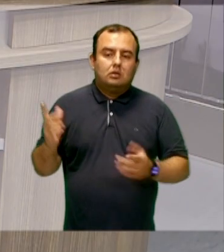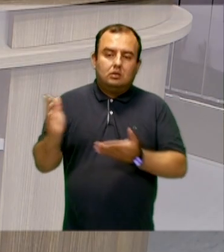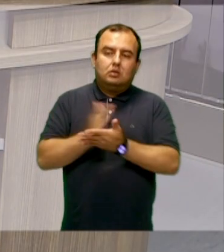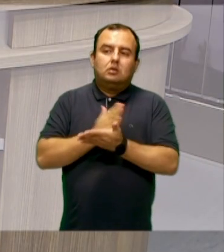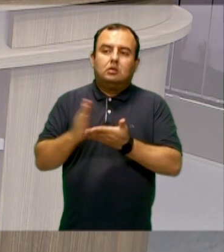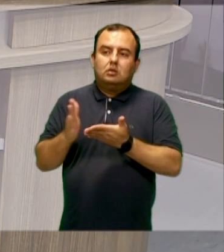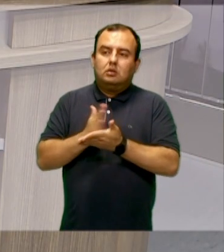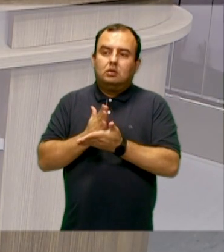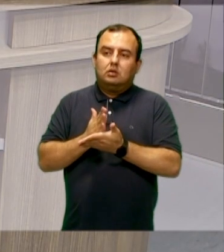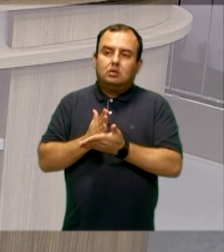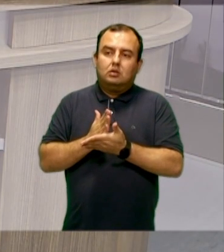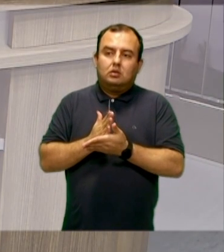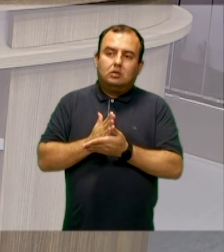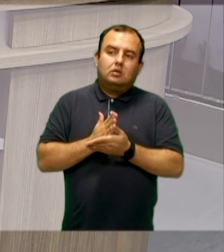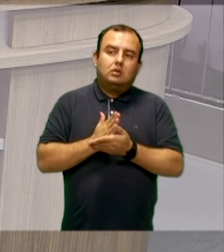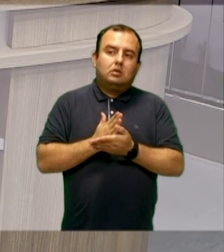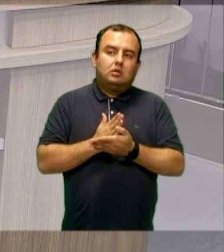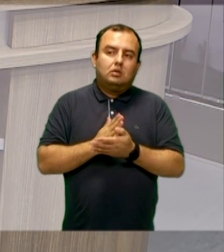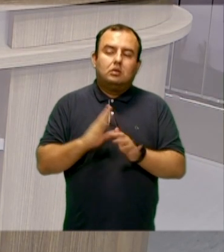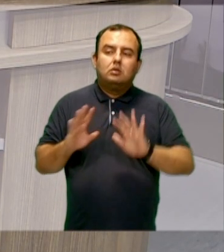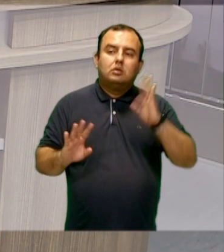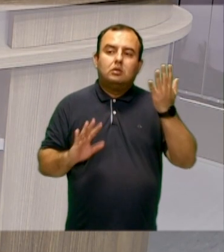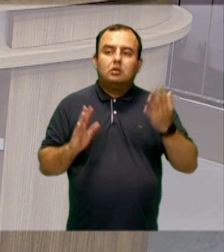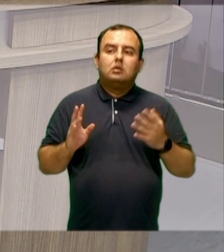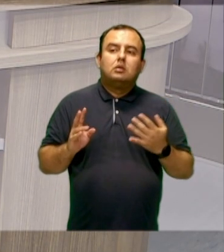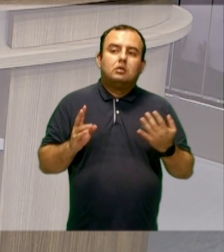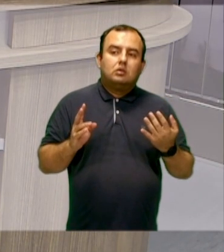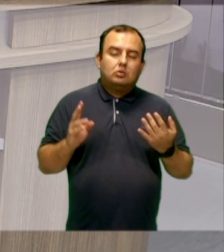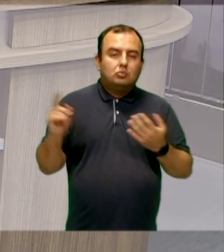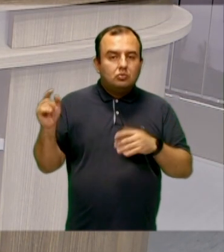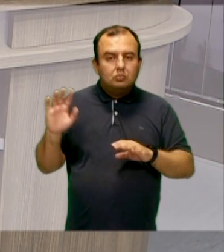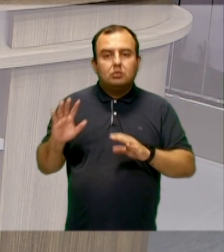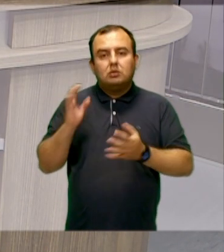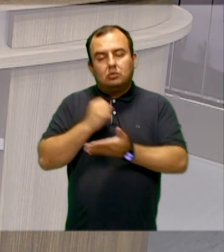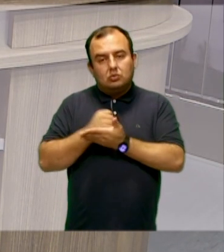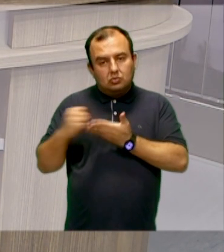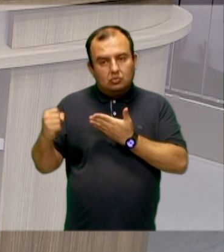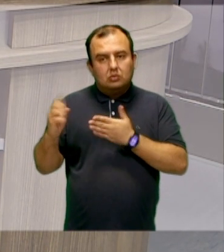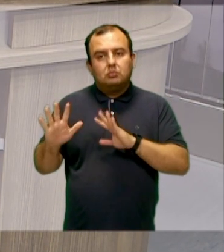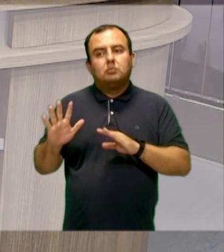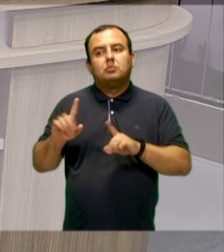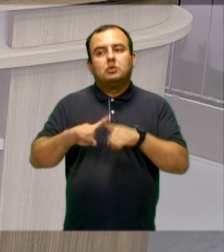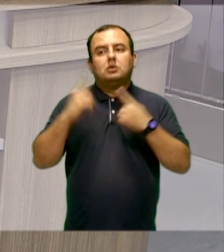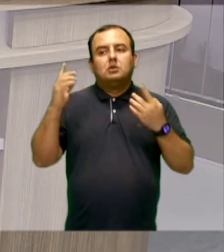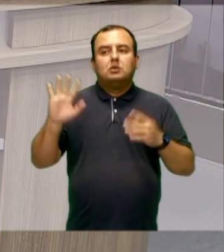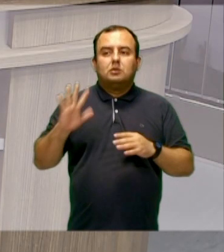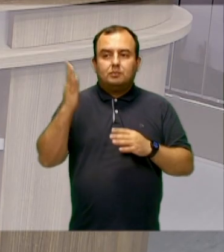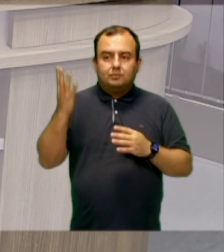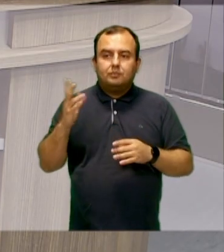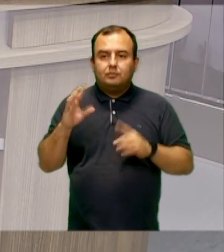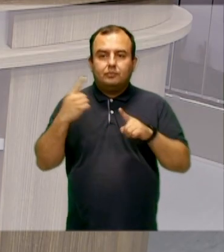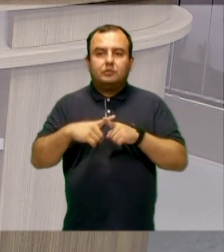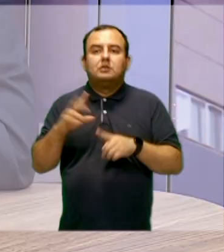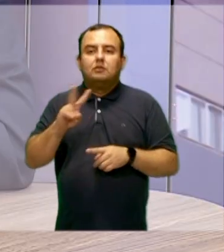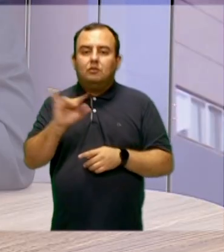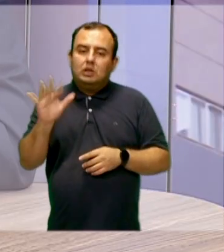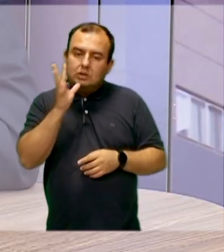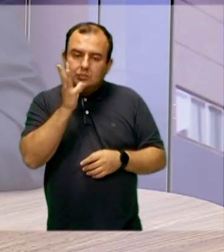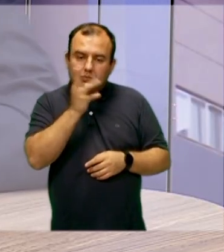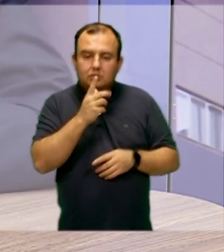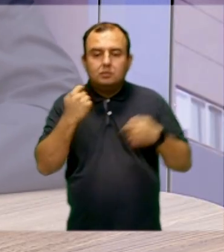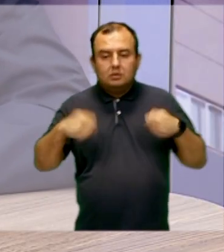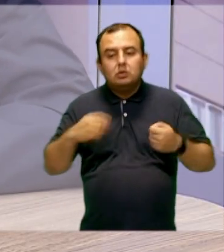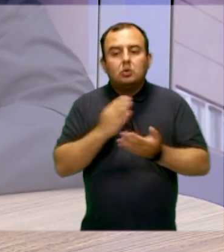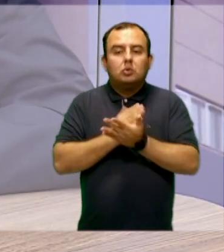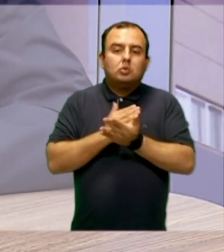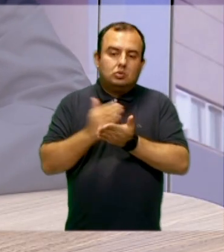alguns já passaram, mas as coisas não acontecem, mas temos que começar. Quem sabe a gente não termina esse processo, porque realmente vai demorar, mas nós temos que